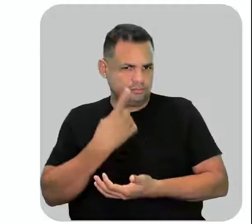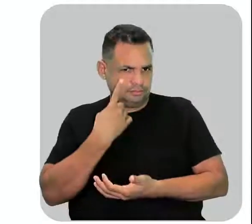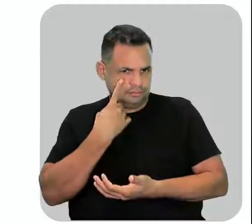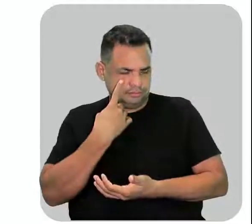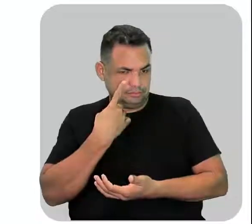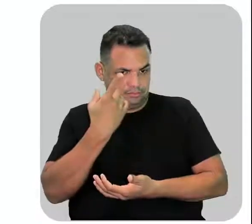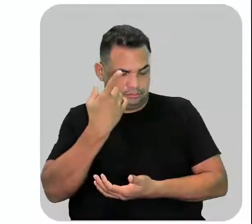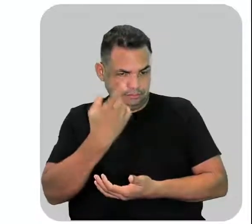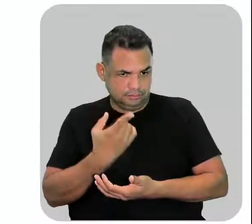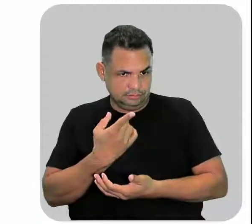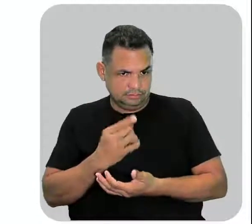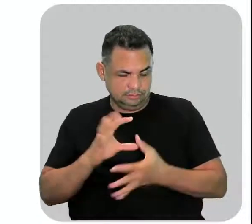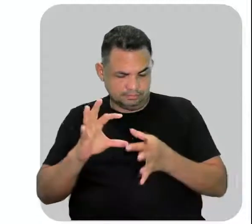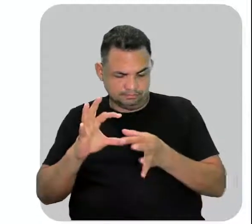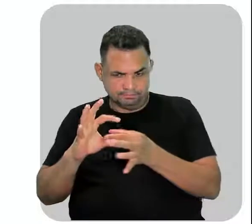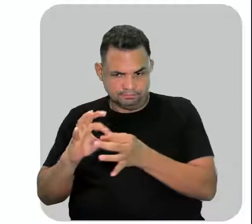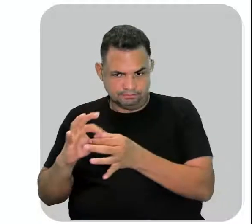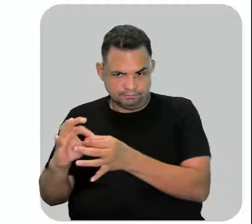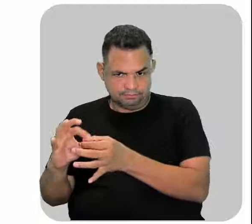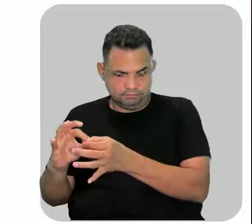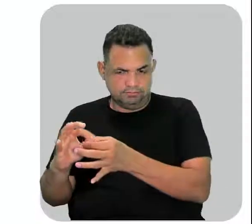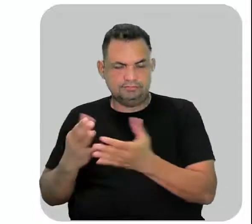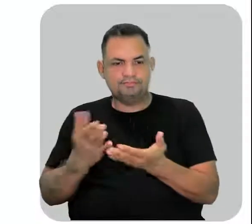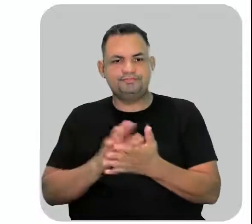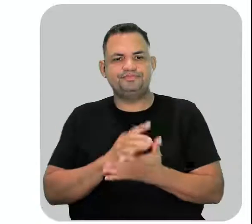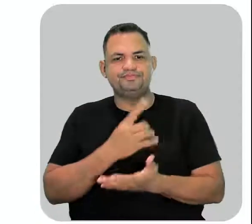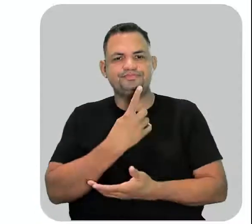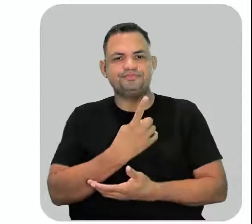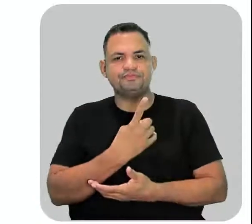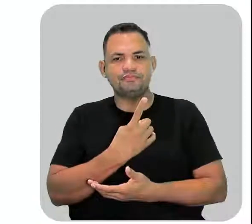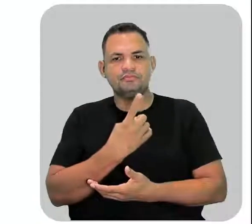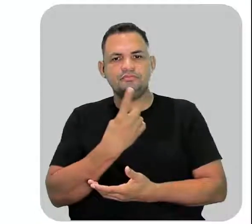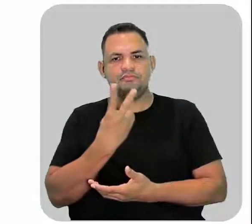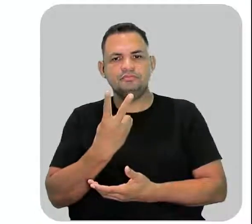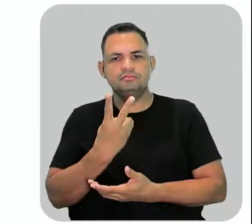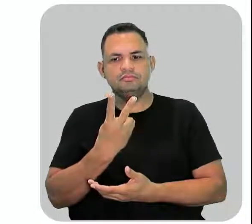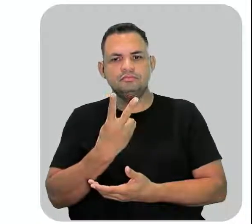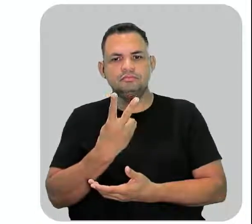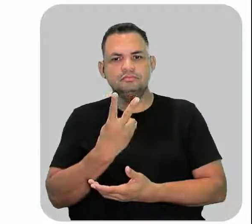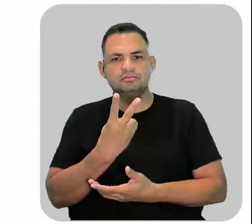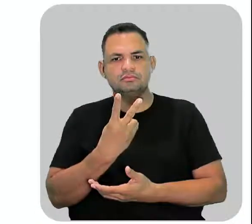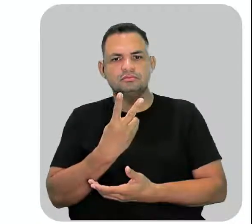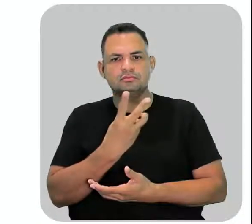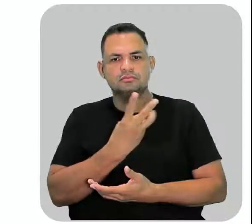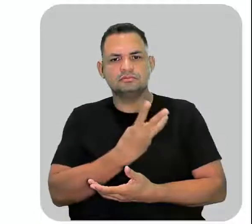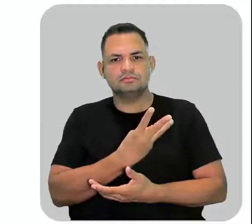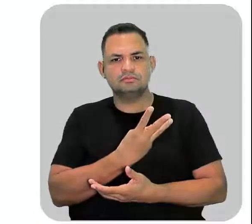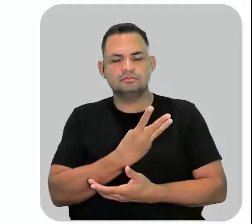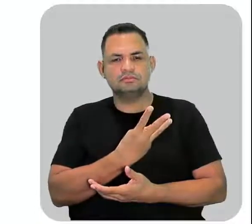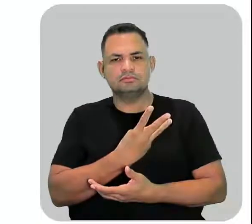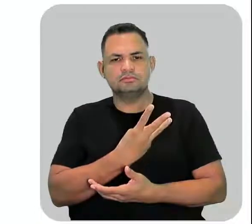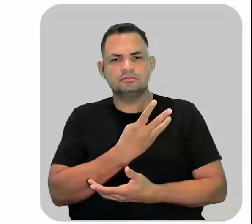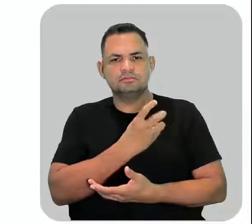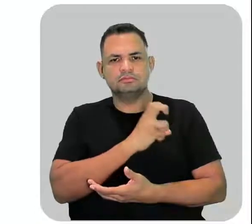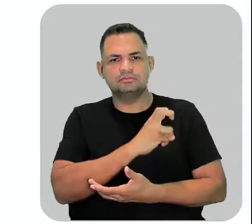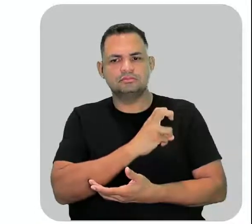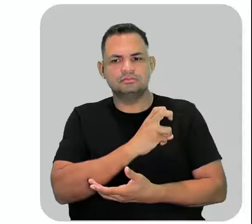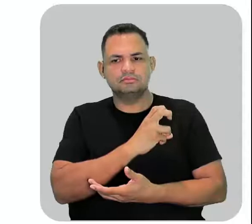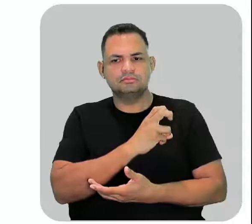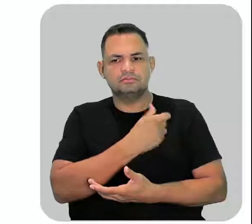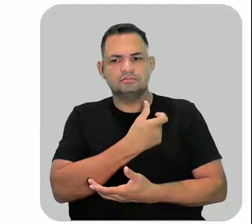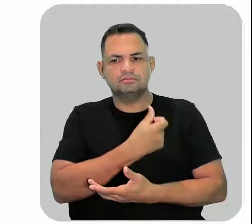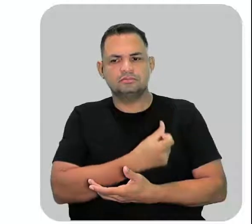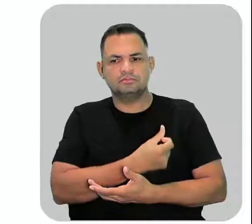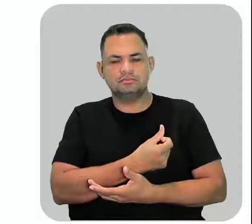observe a cadeia. Ela tem 1, 2, 3, 4,